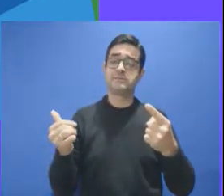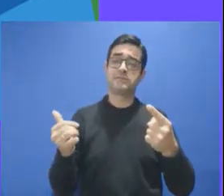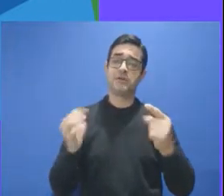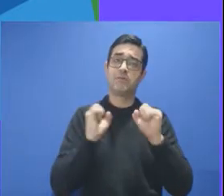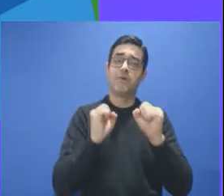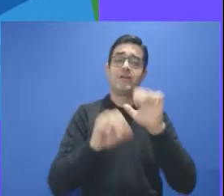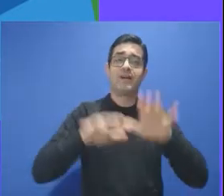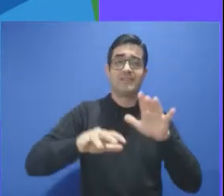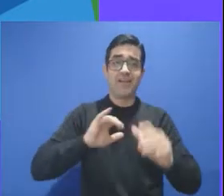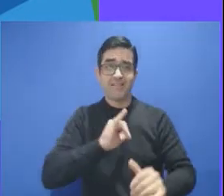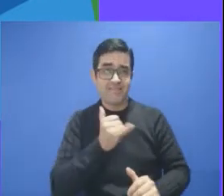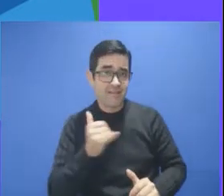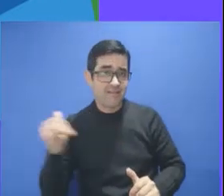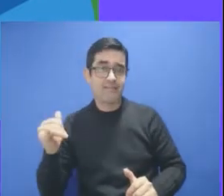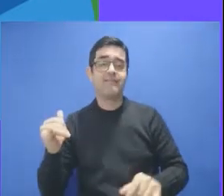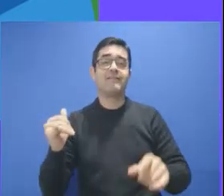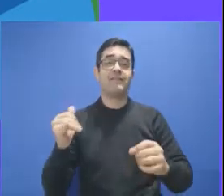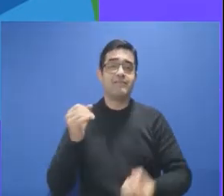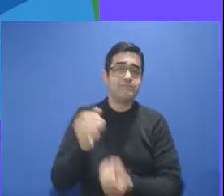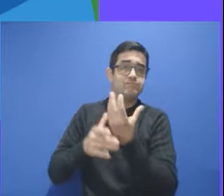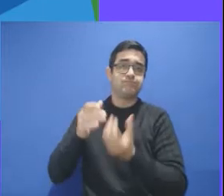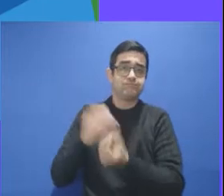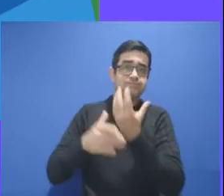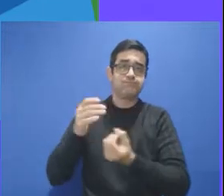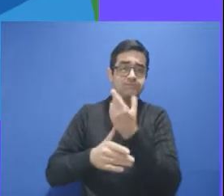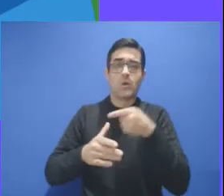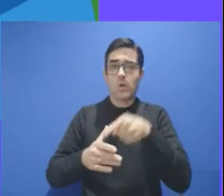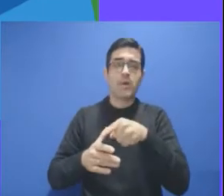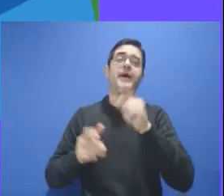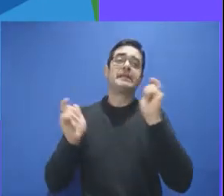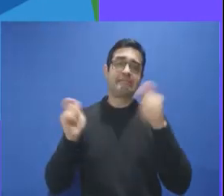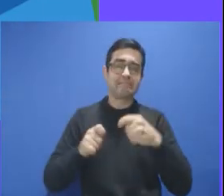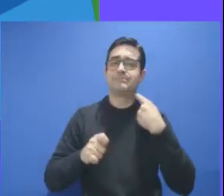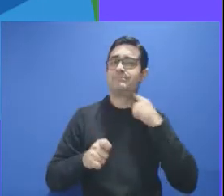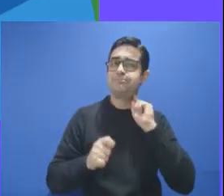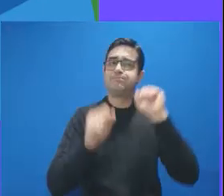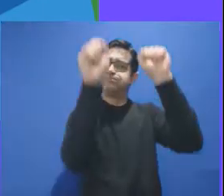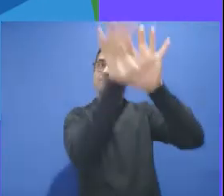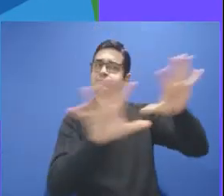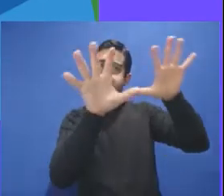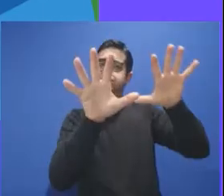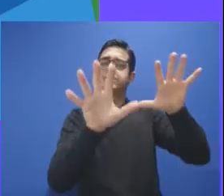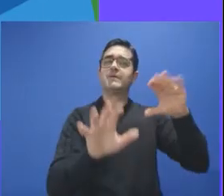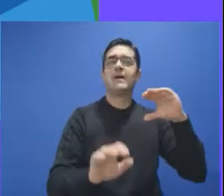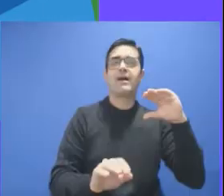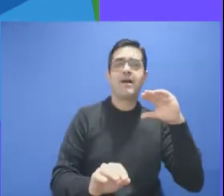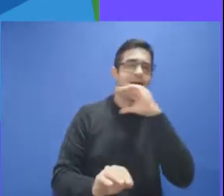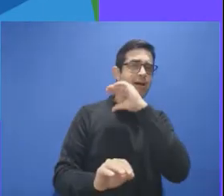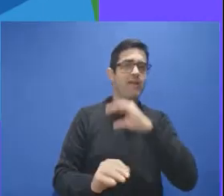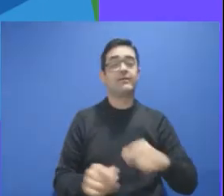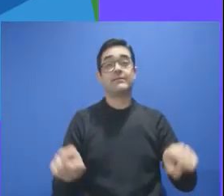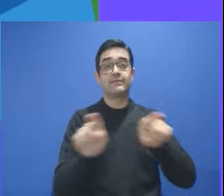nós ah, produzimos energia muitas vezes emitindo poluição atmosférica ou produzindo